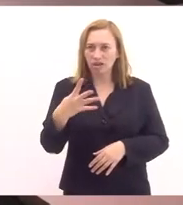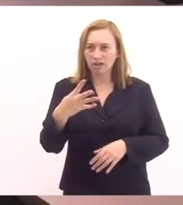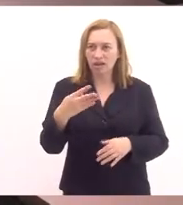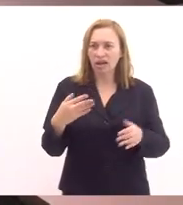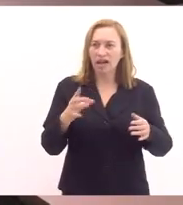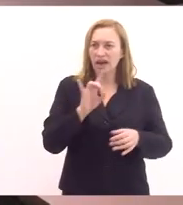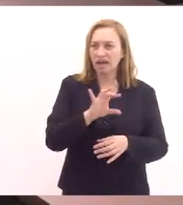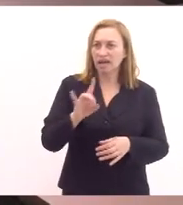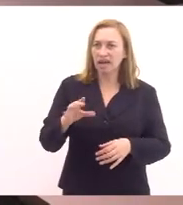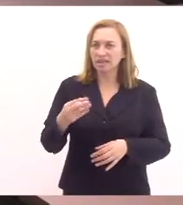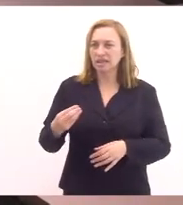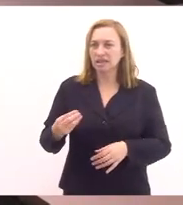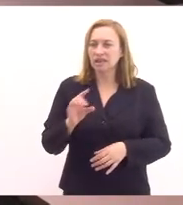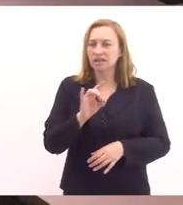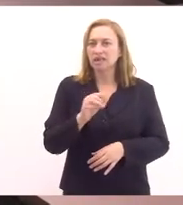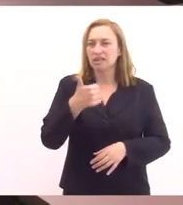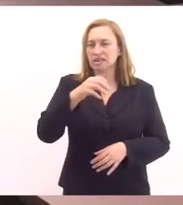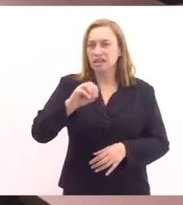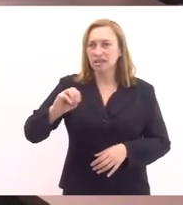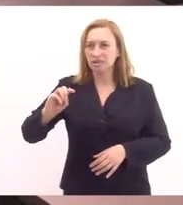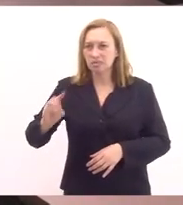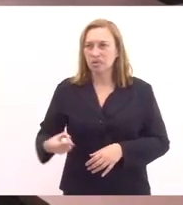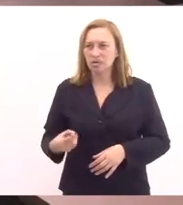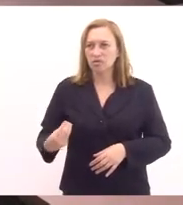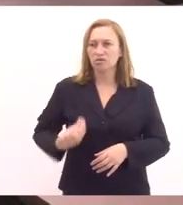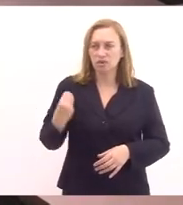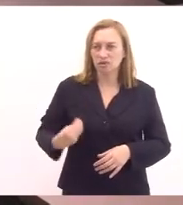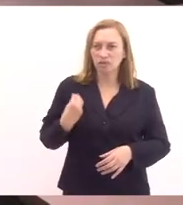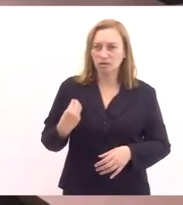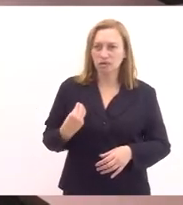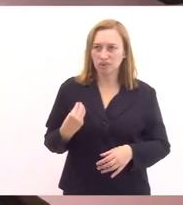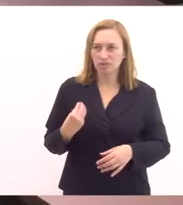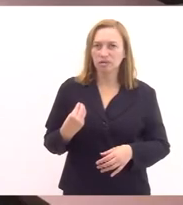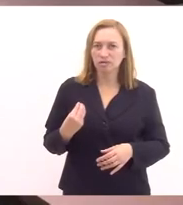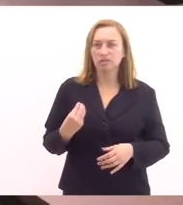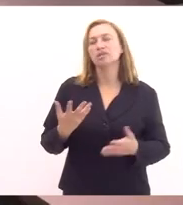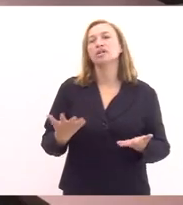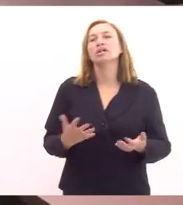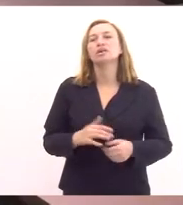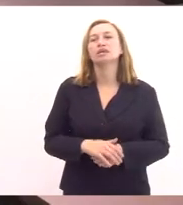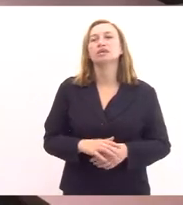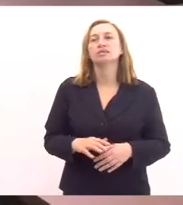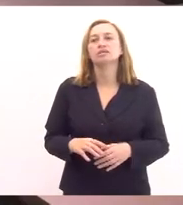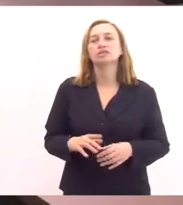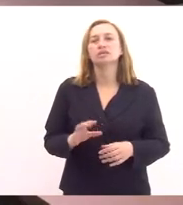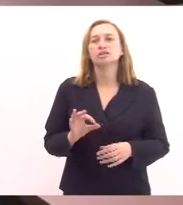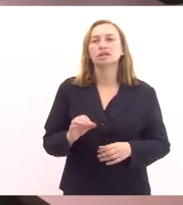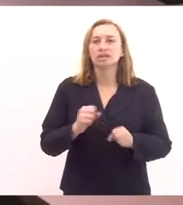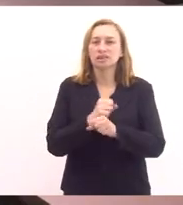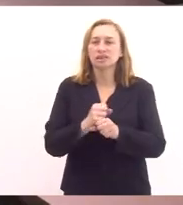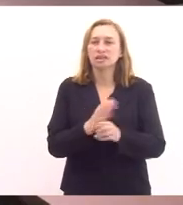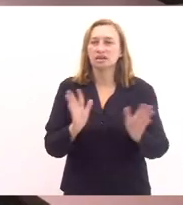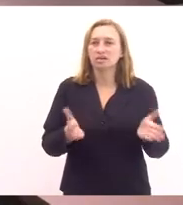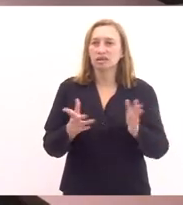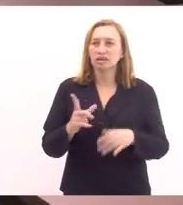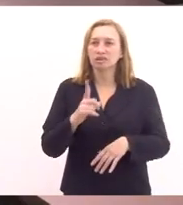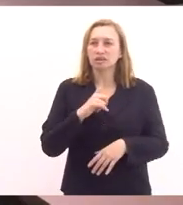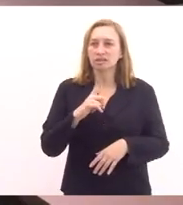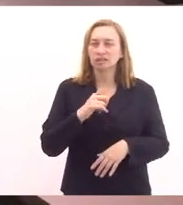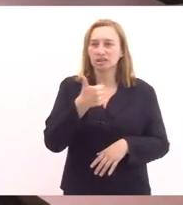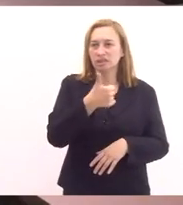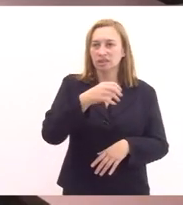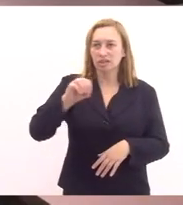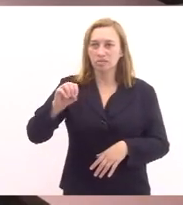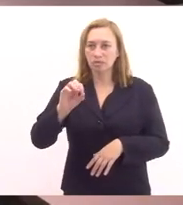vivos né sabendo que a gente espera que fica entre 10 e 20 que a gente está muito aquém do esperado e inclusive nesse ano a gente tem uma taxa de